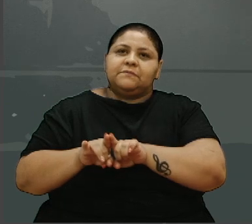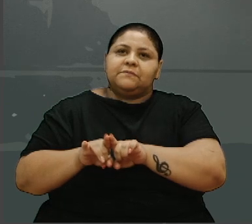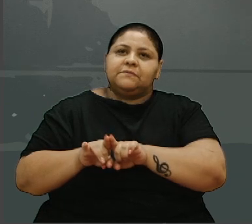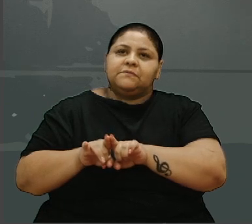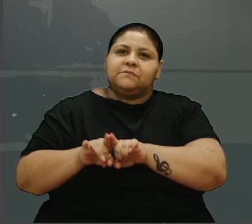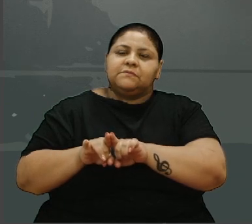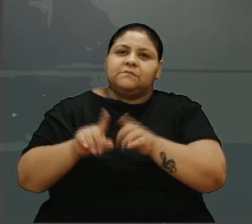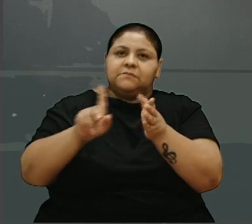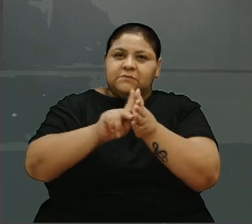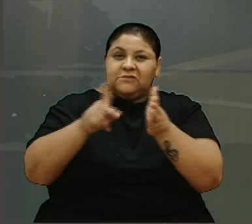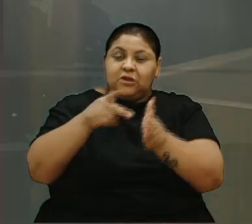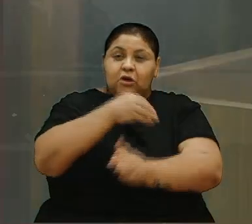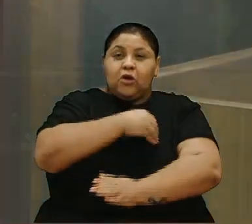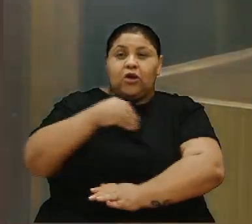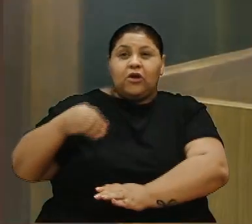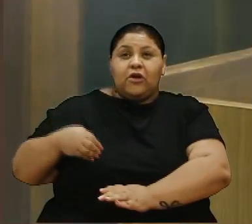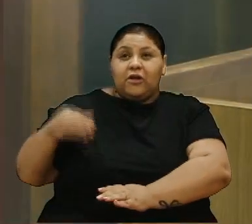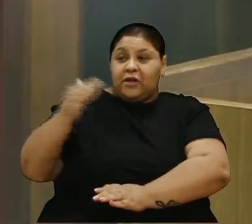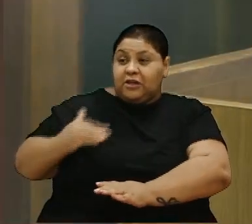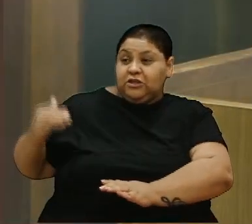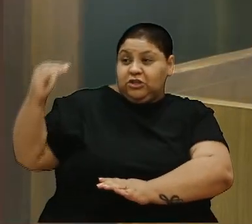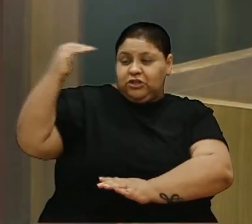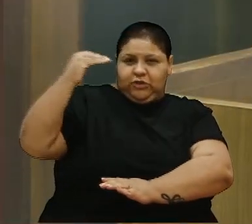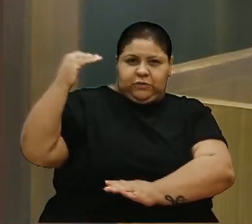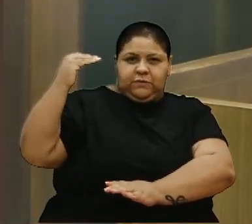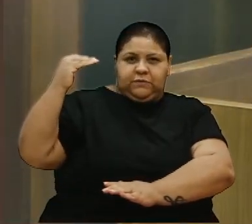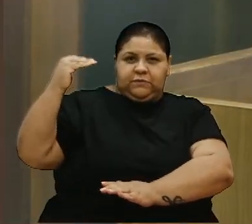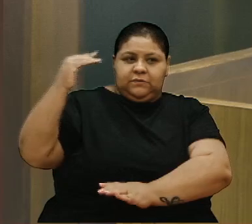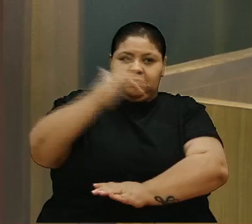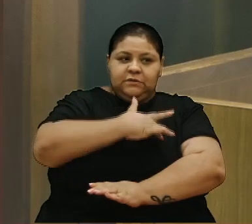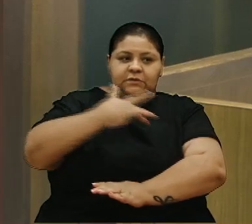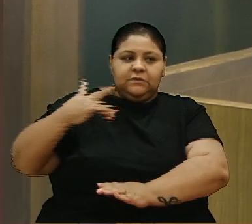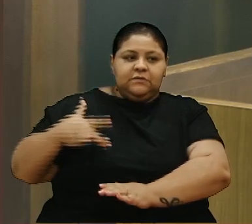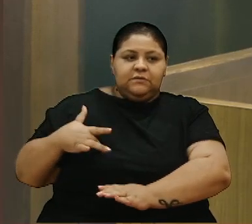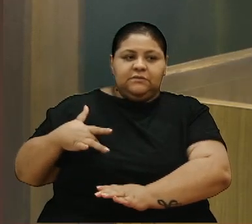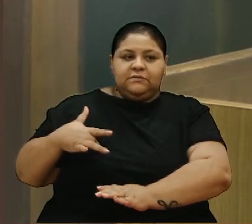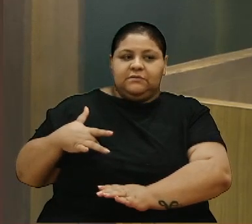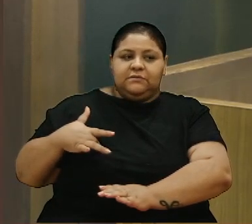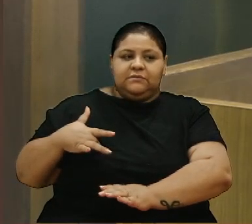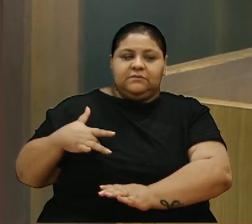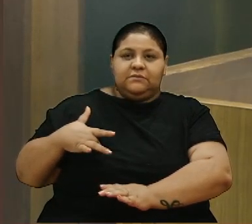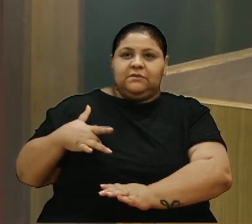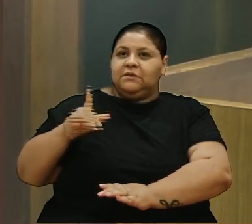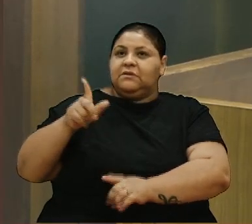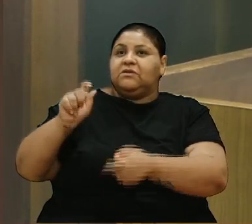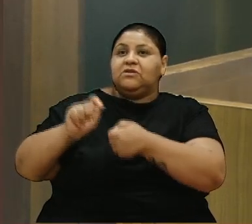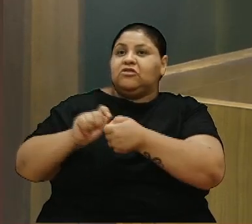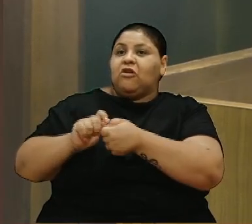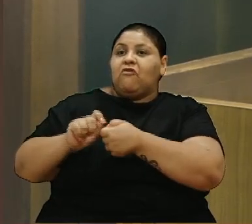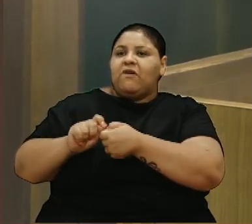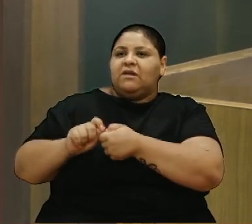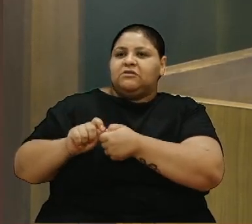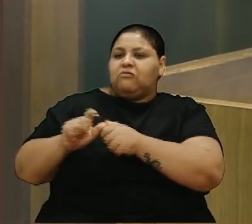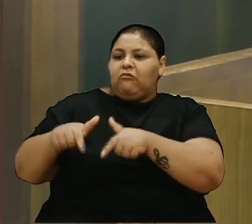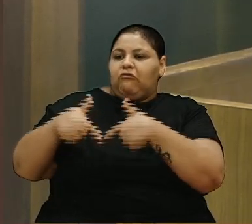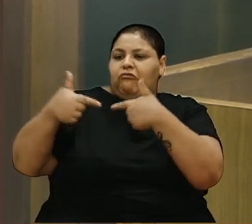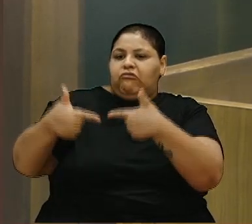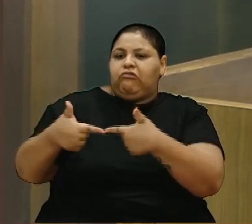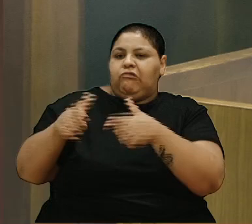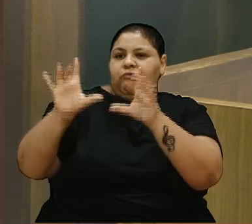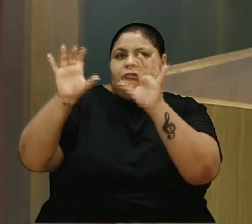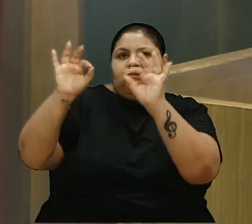os próprios médicos, que são a autoridade máxima da saúde, não fazem um procedimento delicado